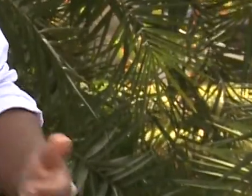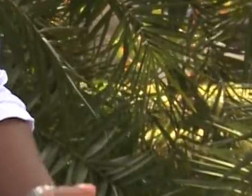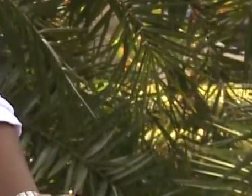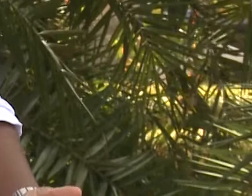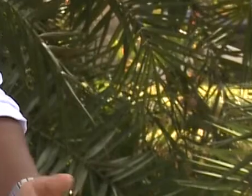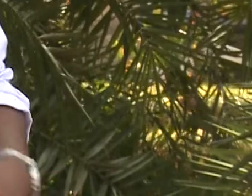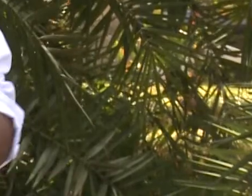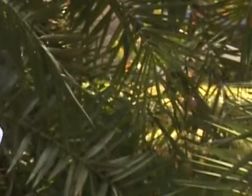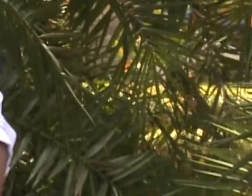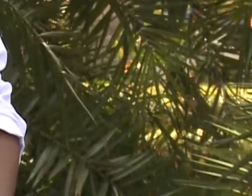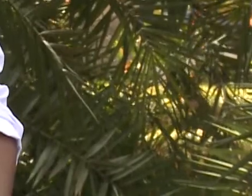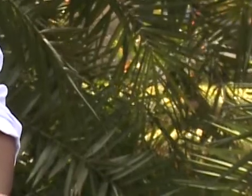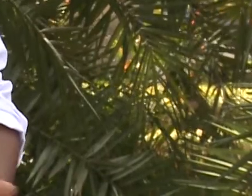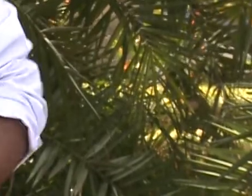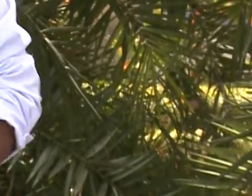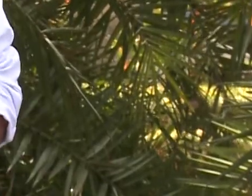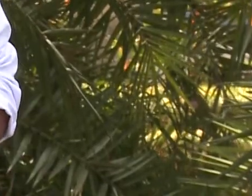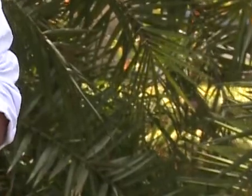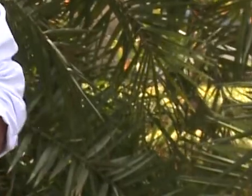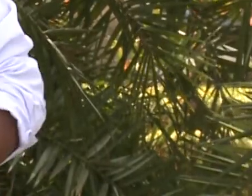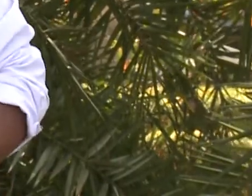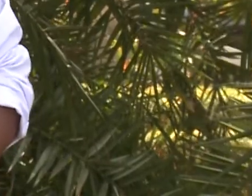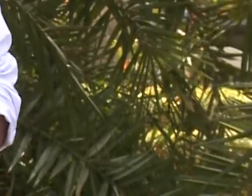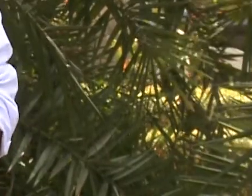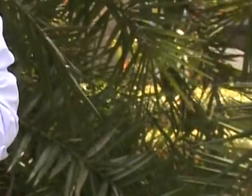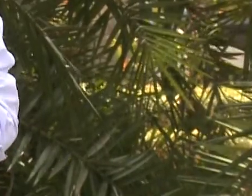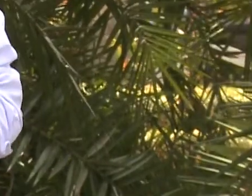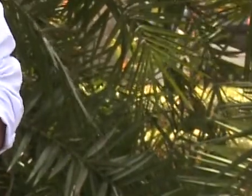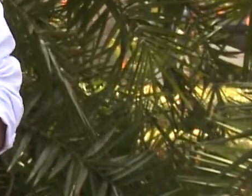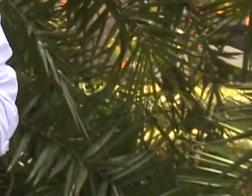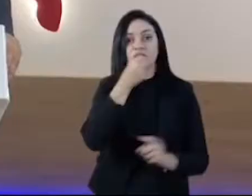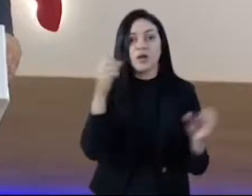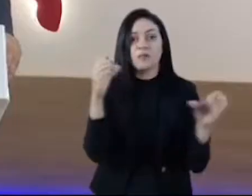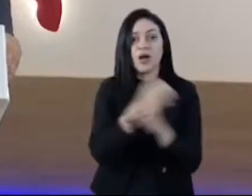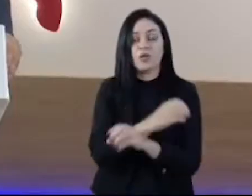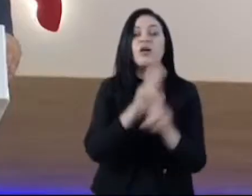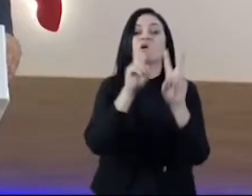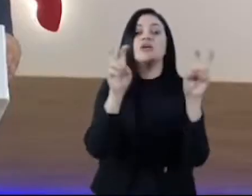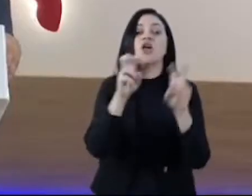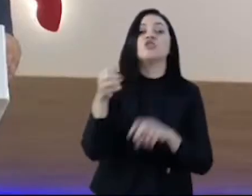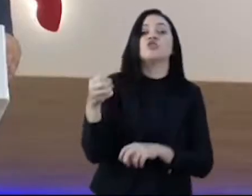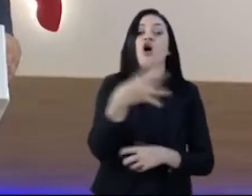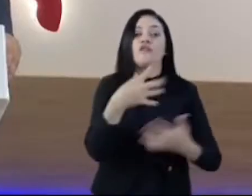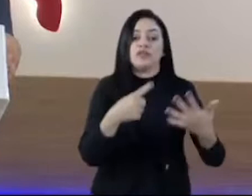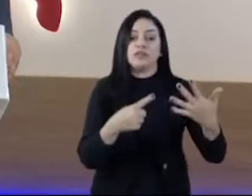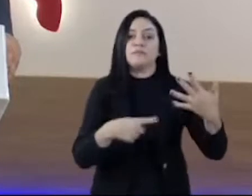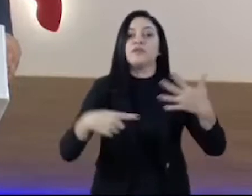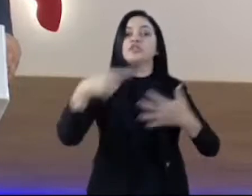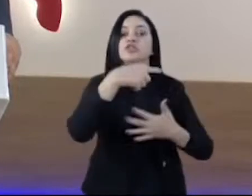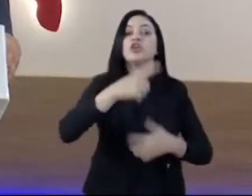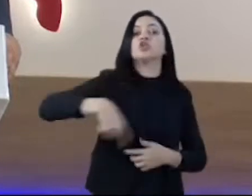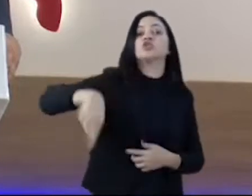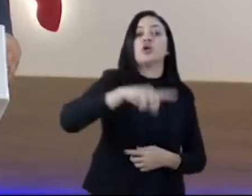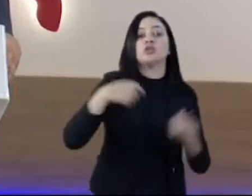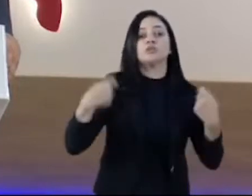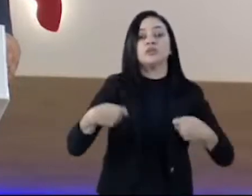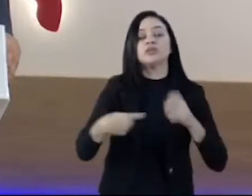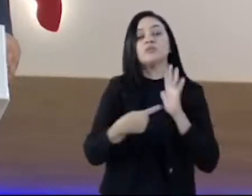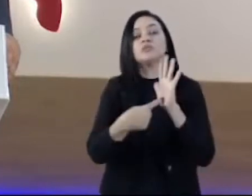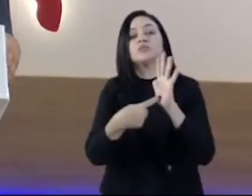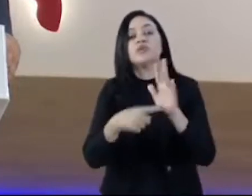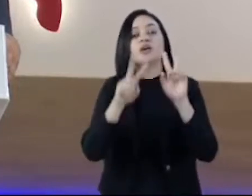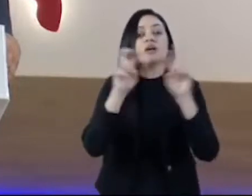contra a gripe para com isso evitar uma sobrecarga no sistema de saúde o governador também anunciou novas medidas